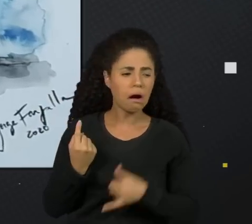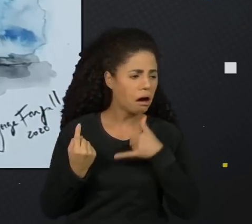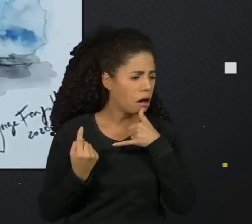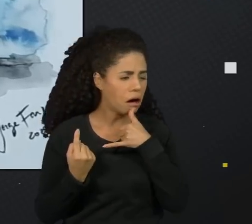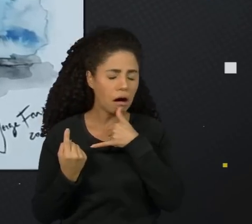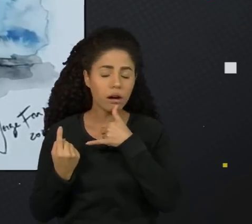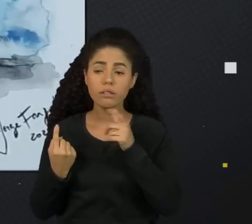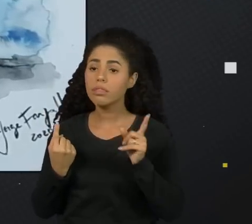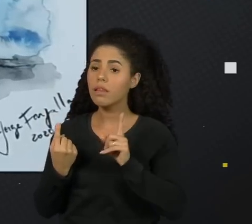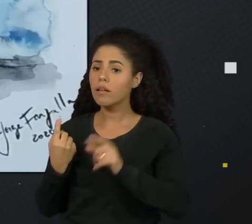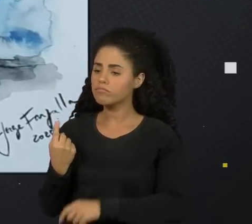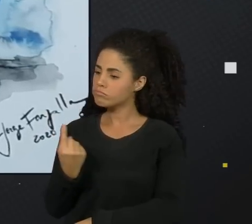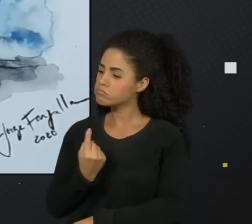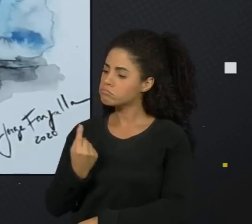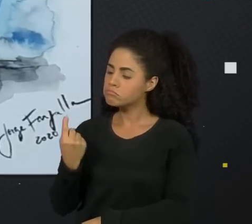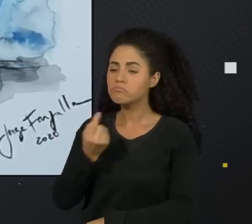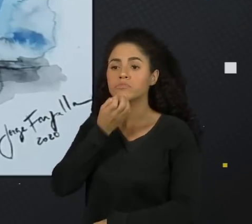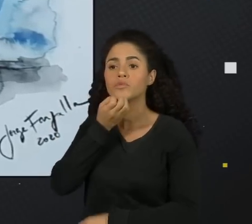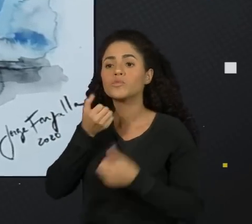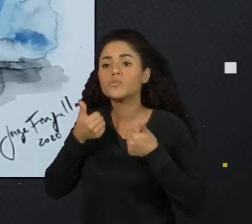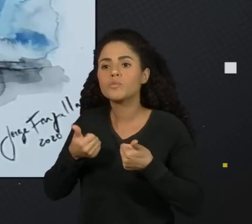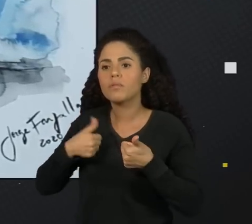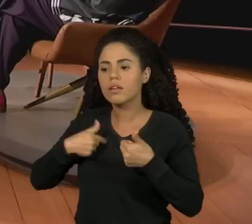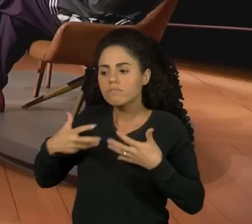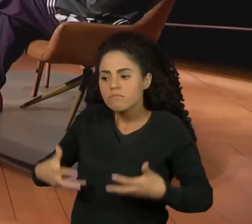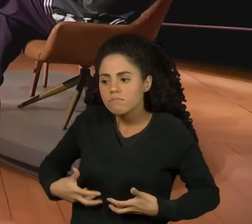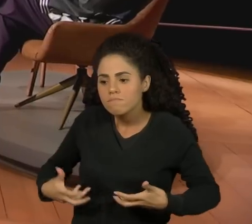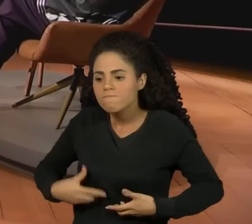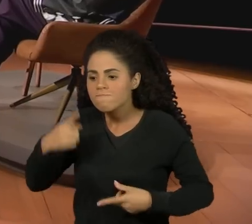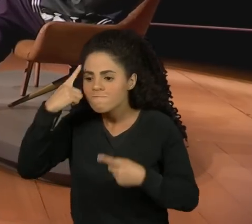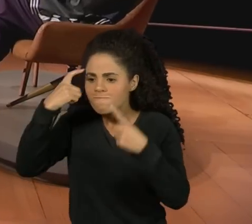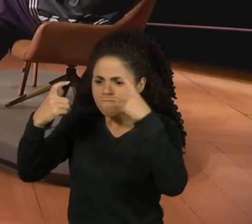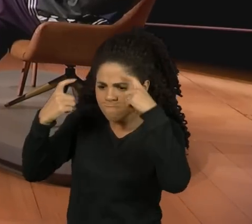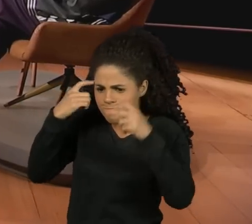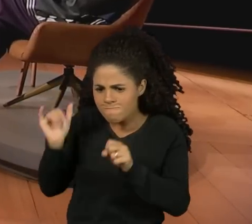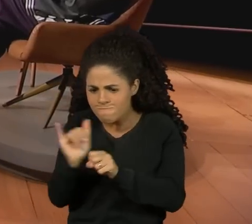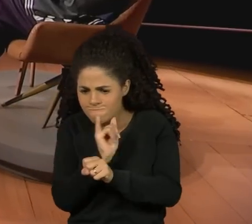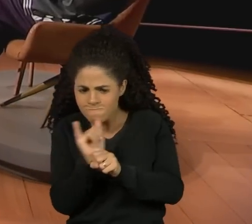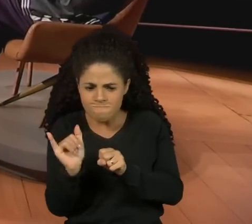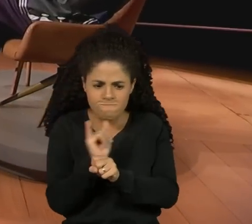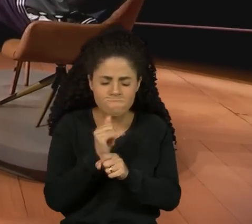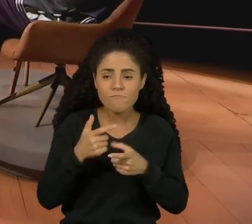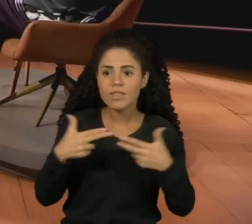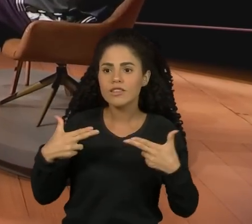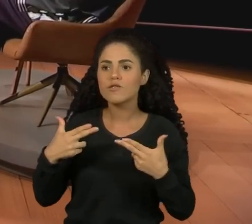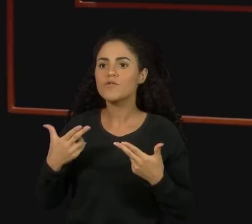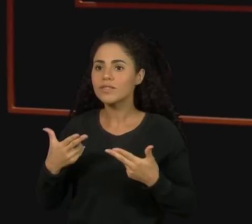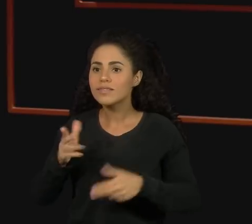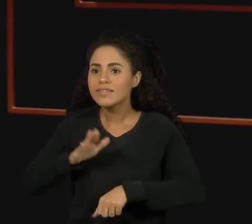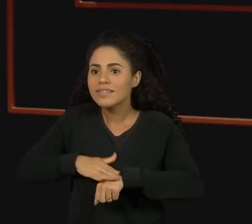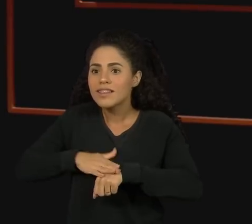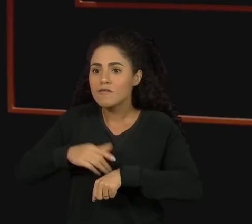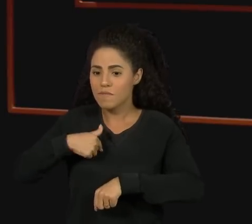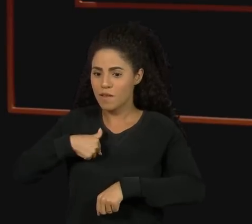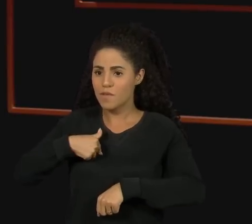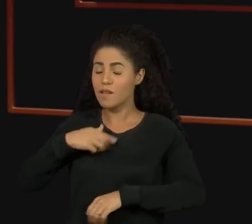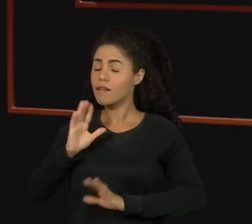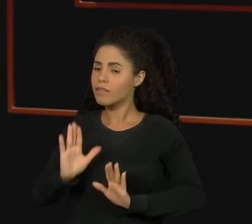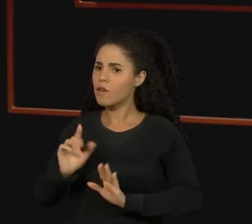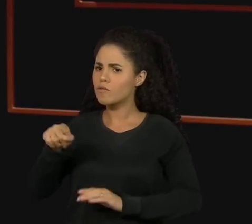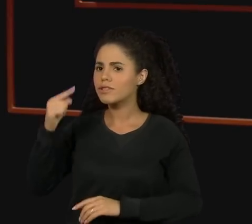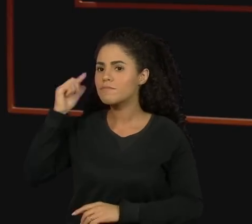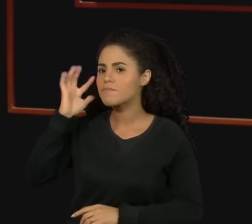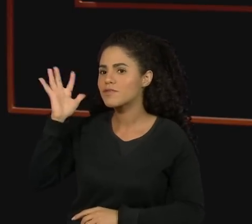sabe? Ela me acompanhou e ela me incentivava a solidão, a solitude, na criação. Então, para você ter